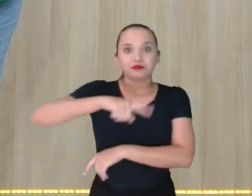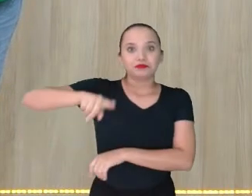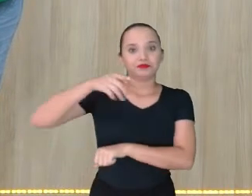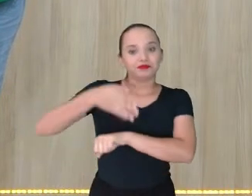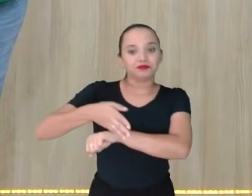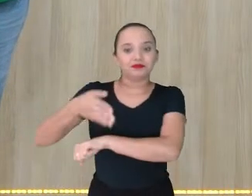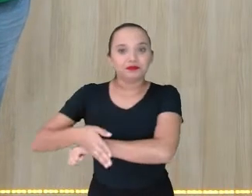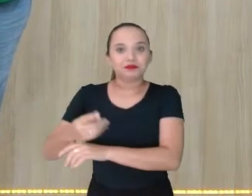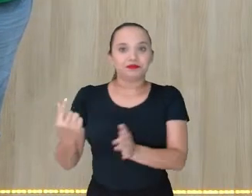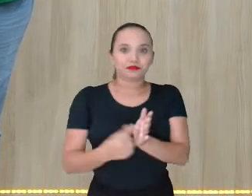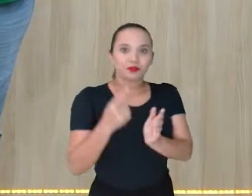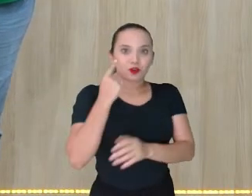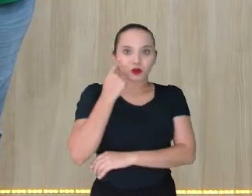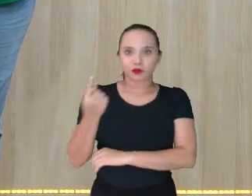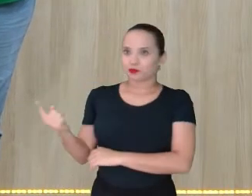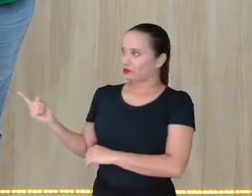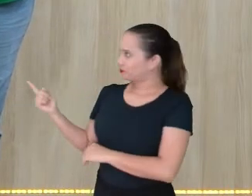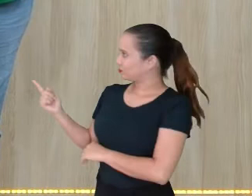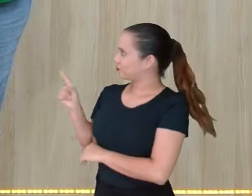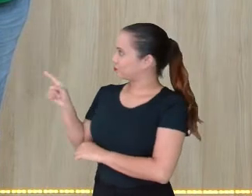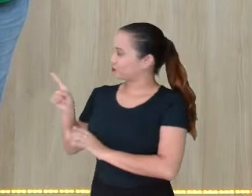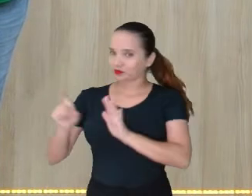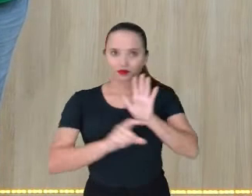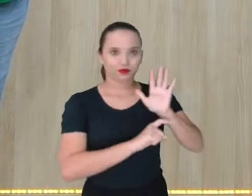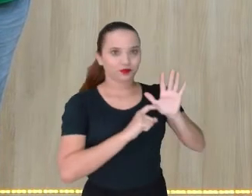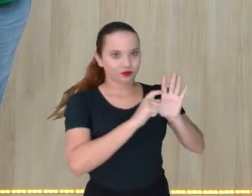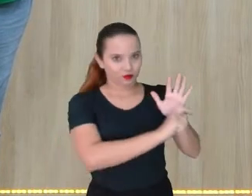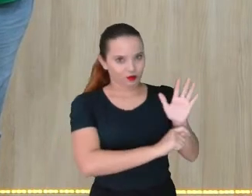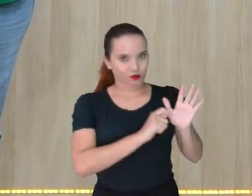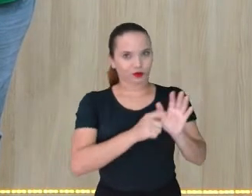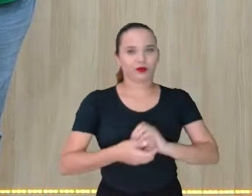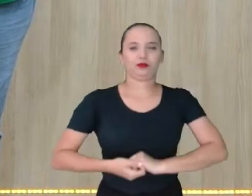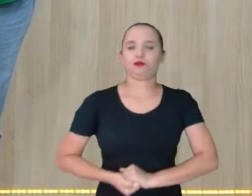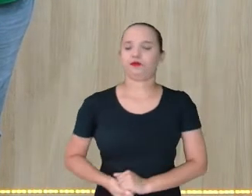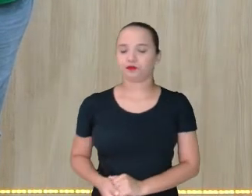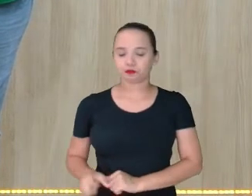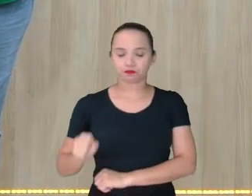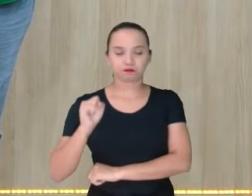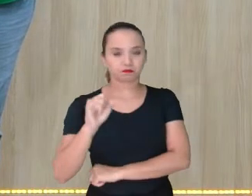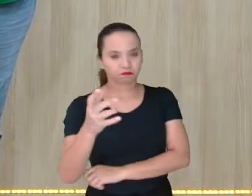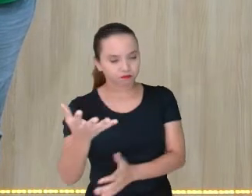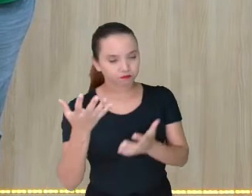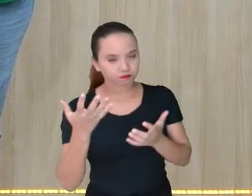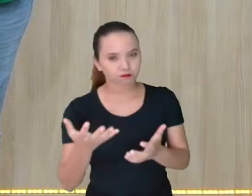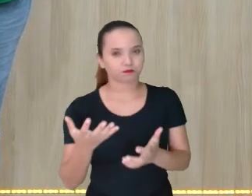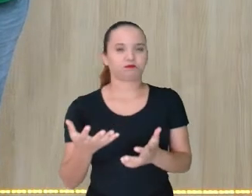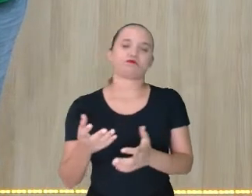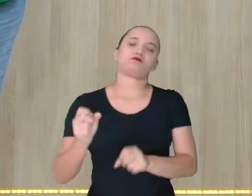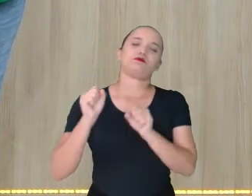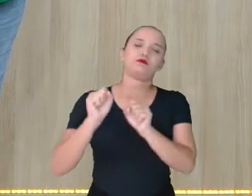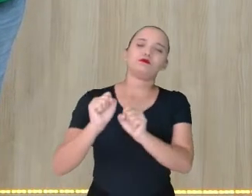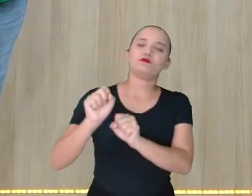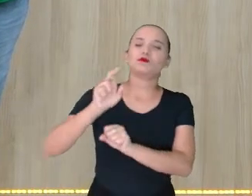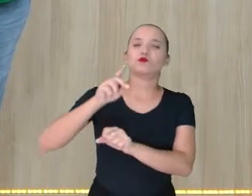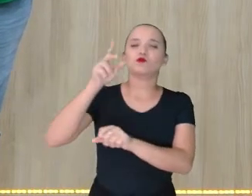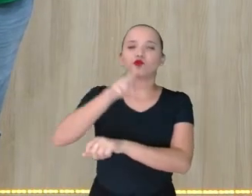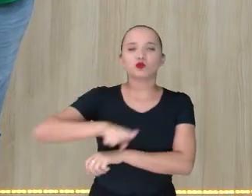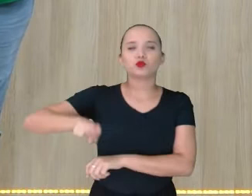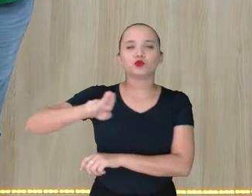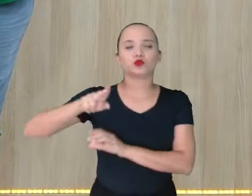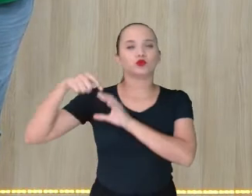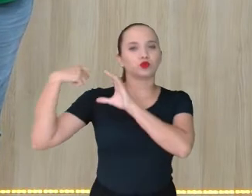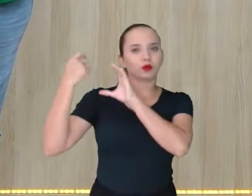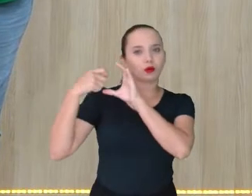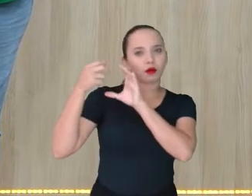aí o aplicativo. Olha o QR Code que Billy já jogou na tela aí para vocês. Quem quiser pode colocar, apontar a câmera